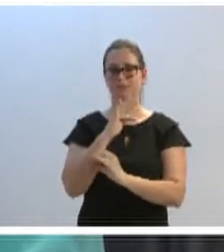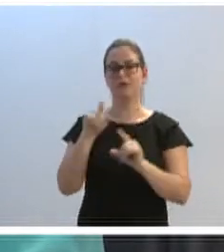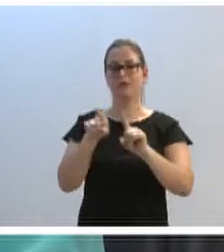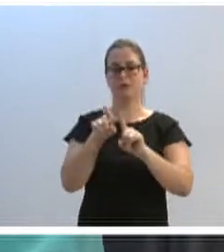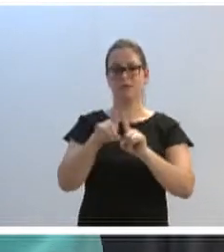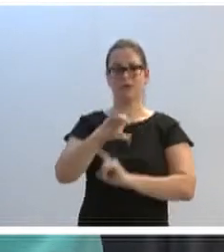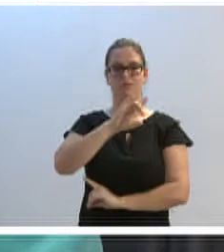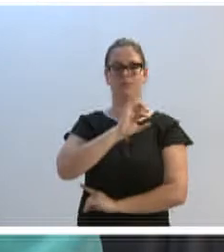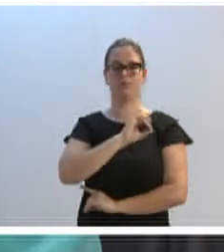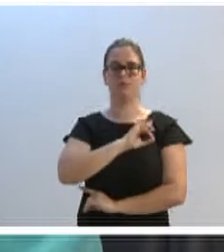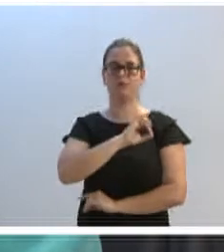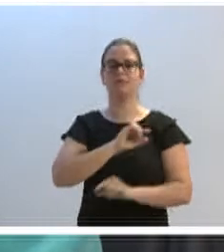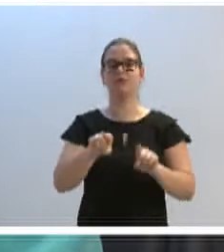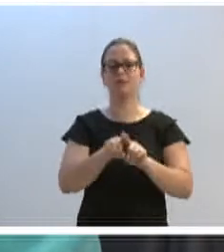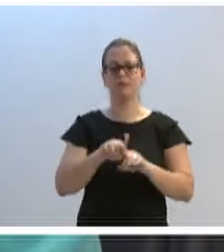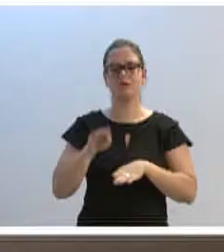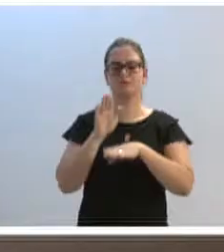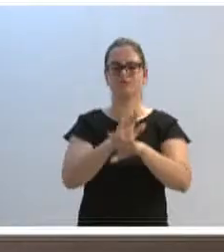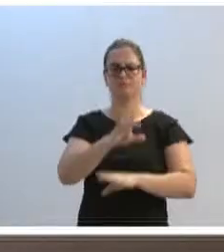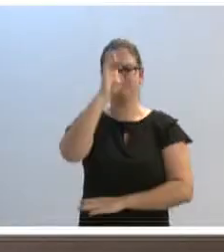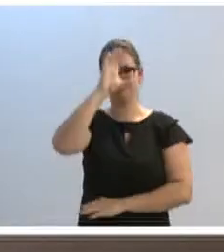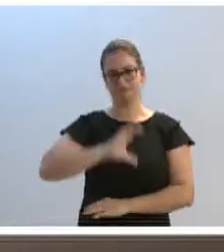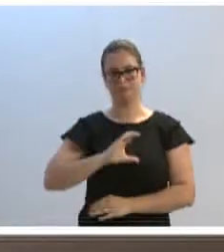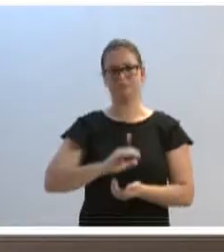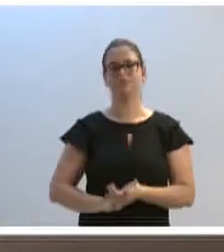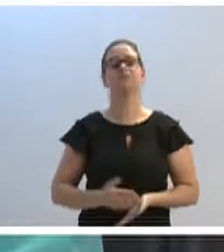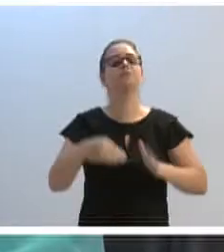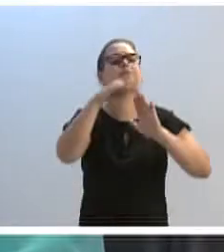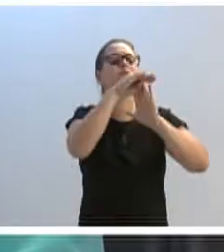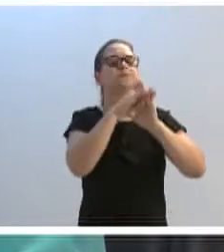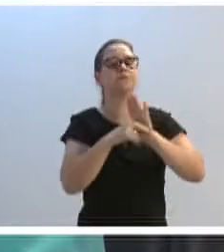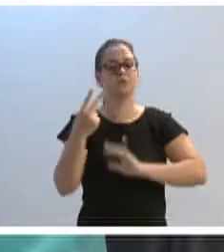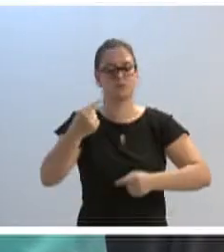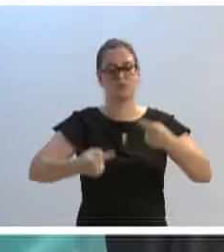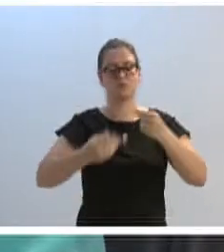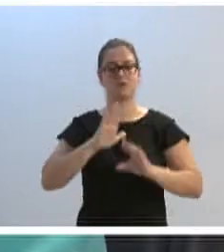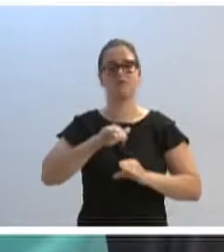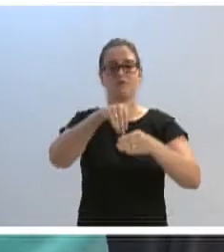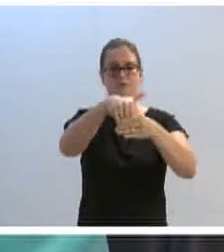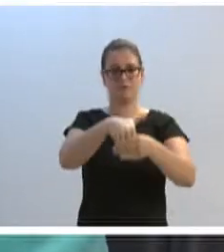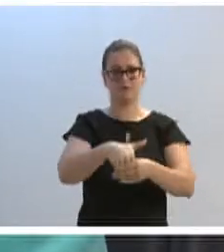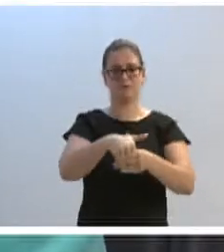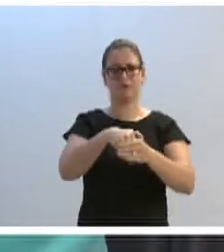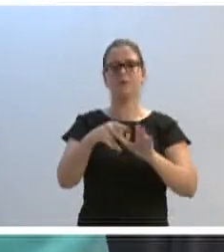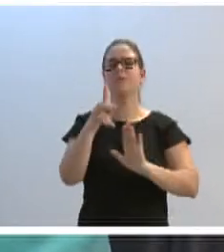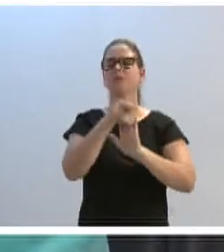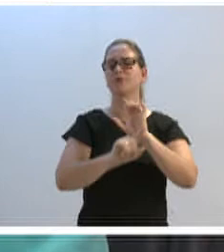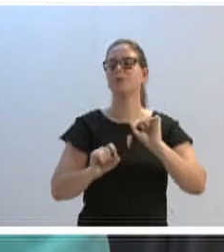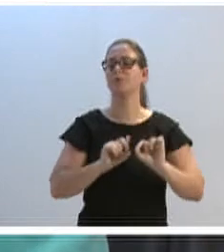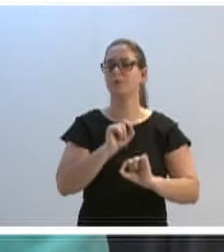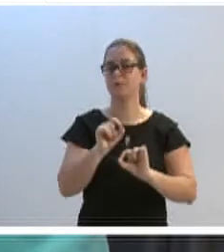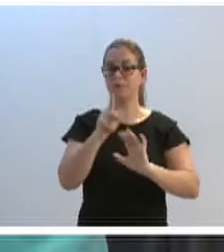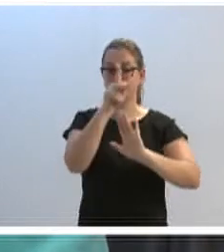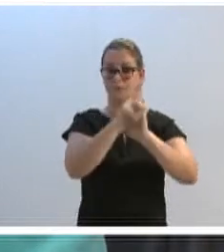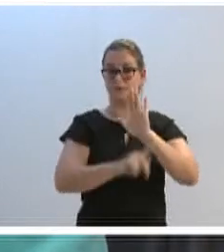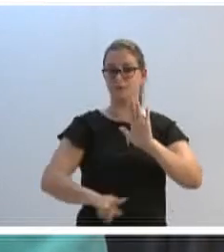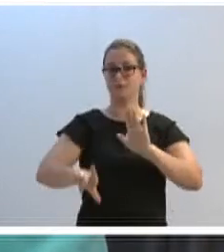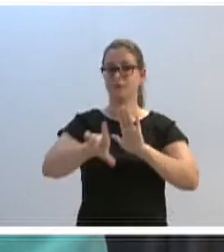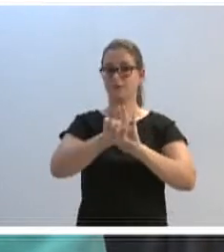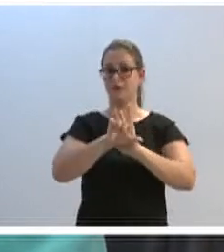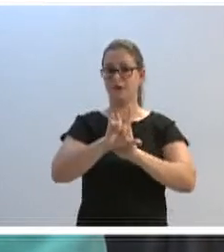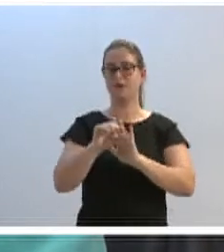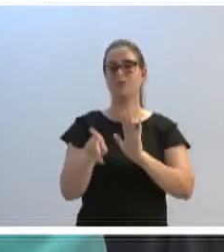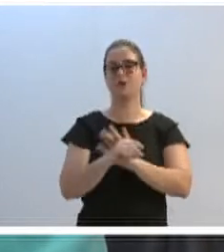Defesa do Cidadão. A ordem do dia. Em segunda discussão e votação, o seguinte projeto. Projeto de Lei Ordinária